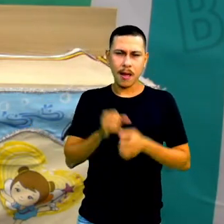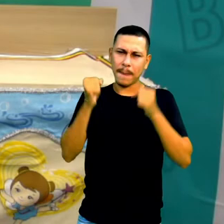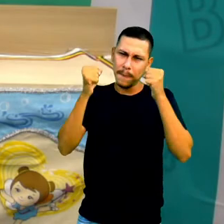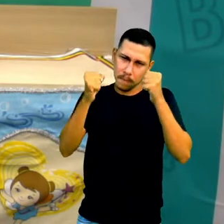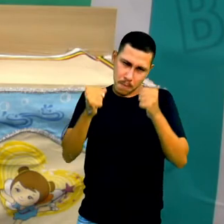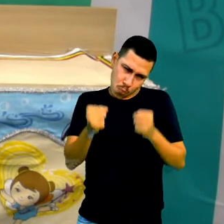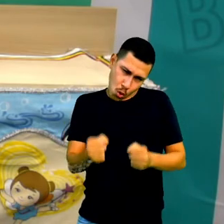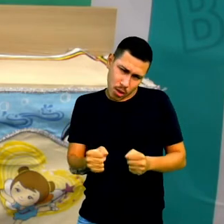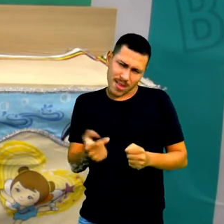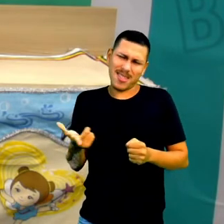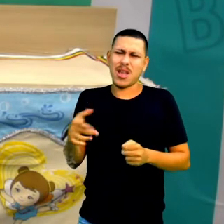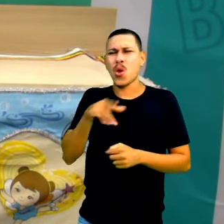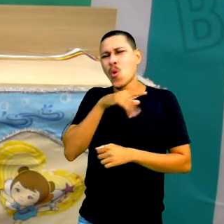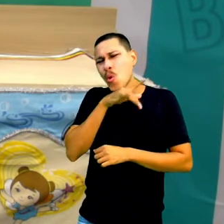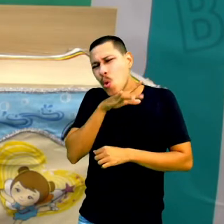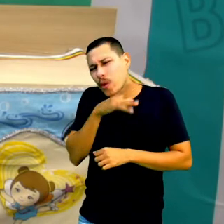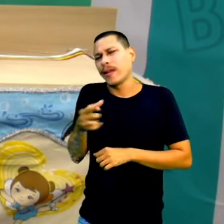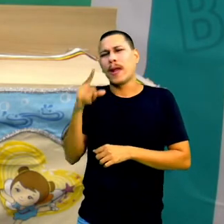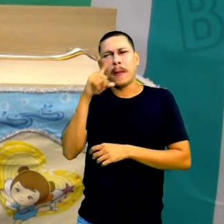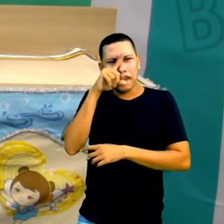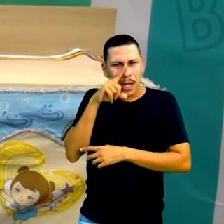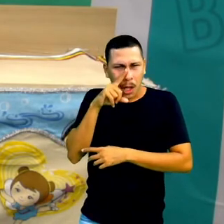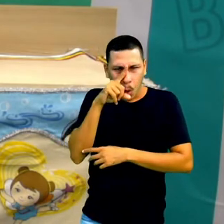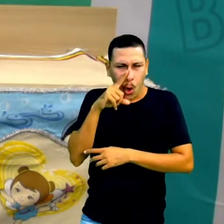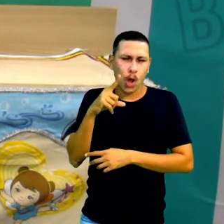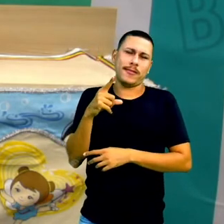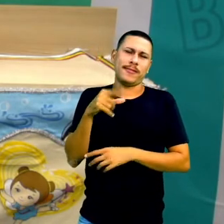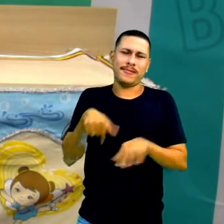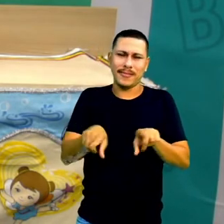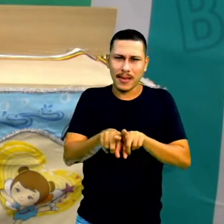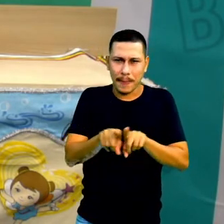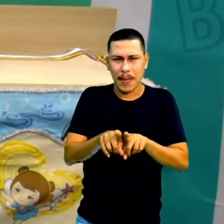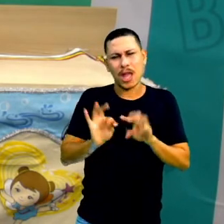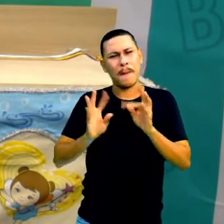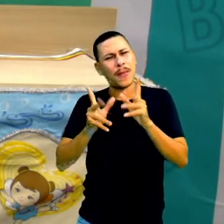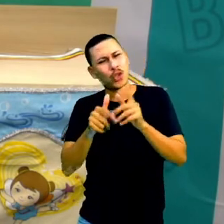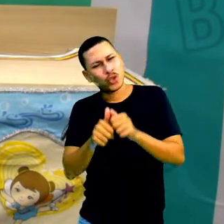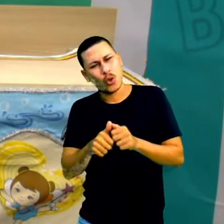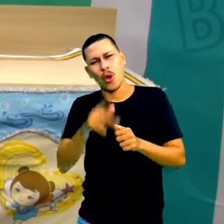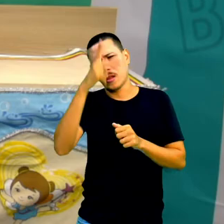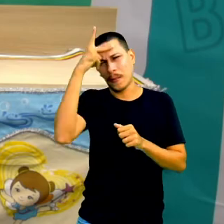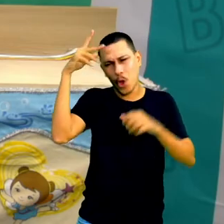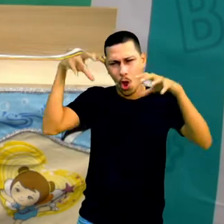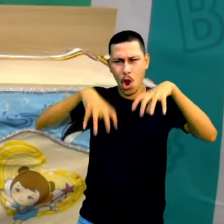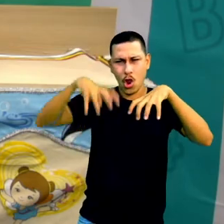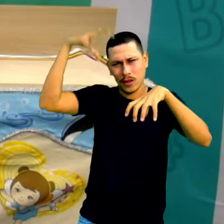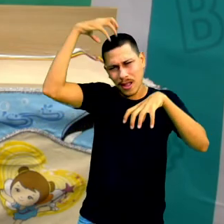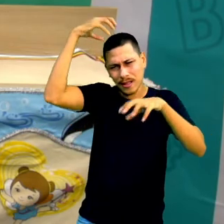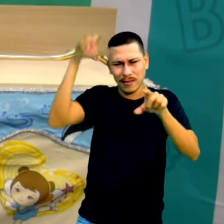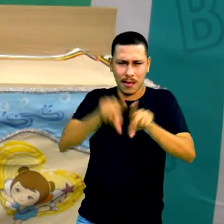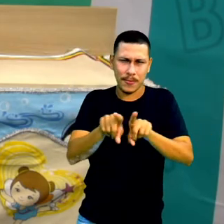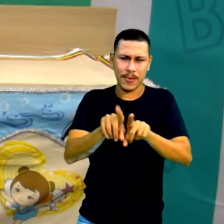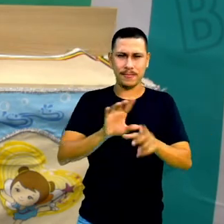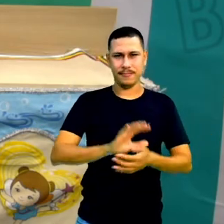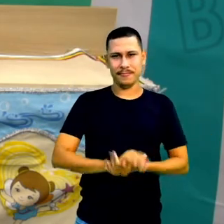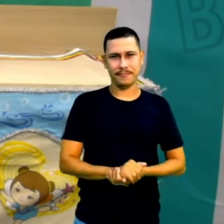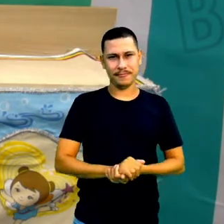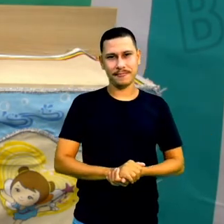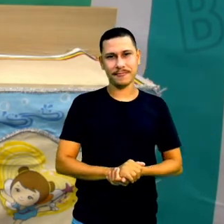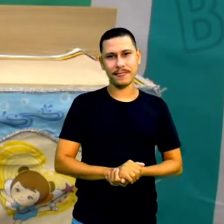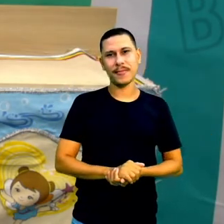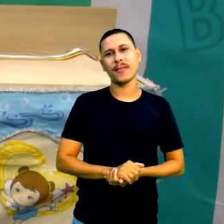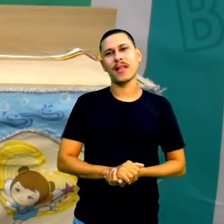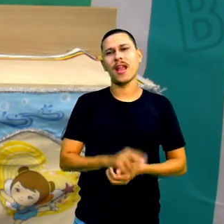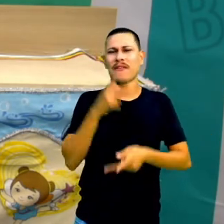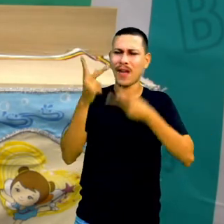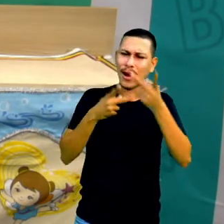poderia ser muito perigosa para ele e para todo o reino. E... dizendo para